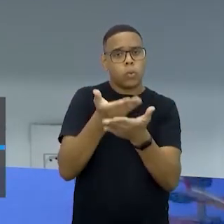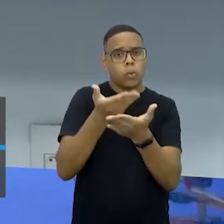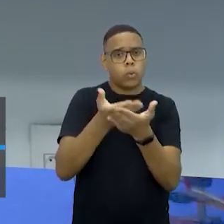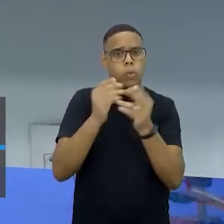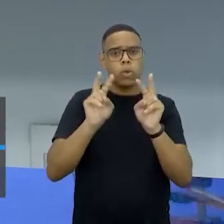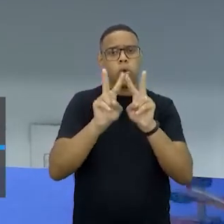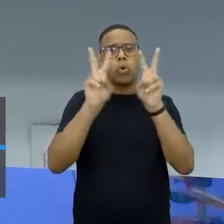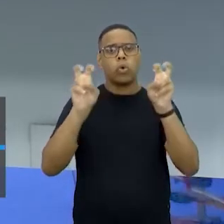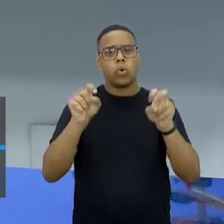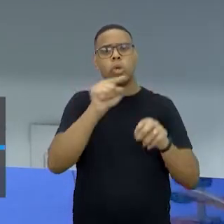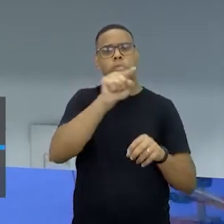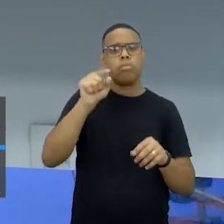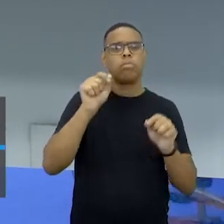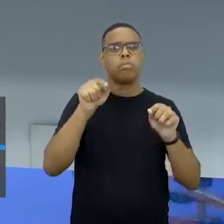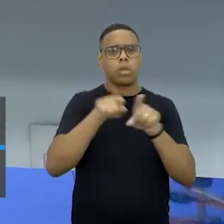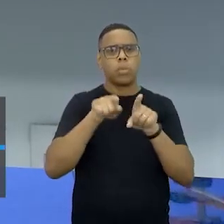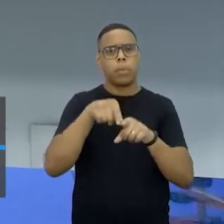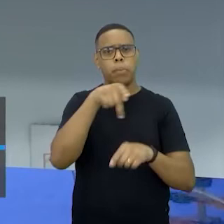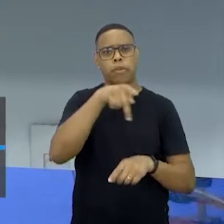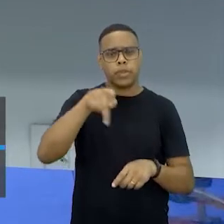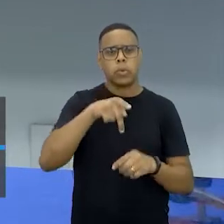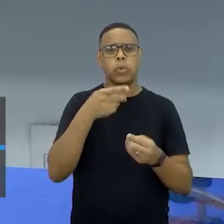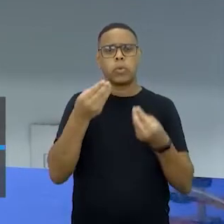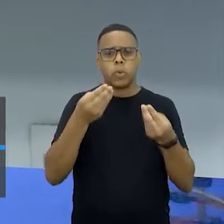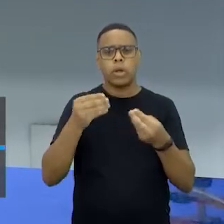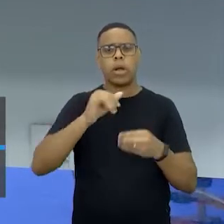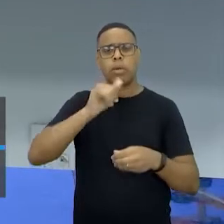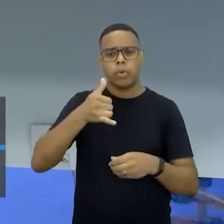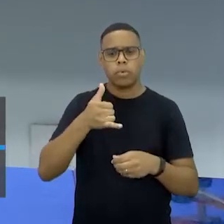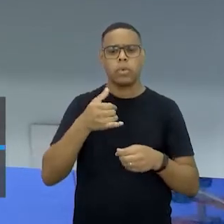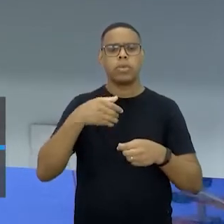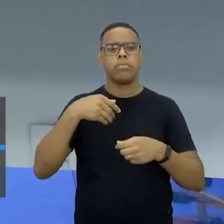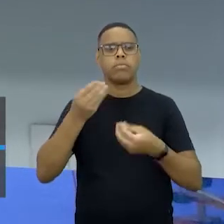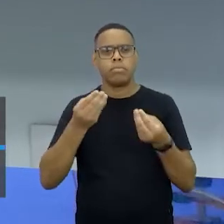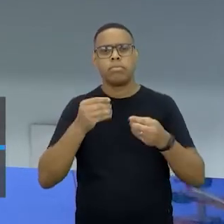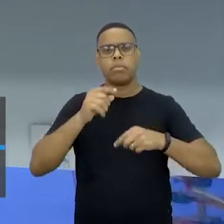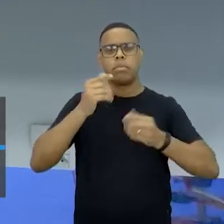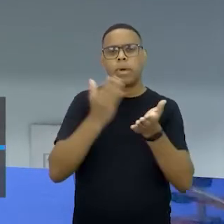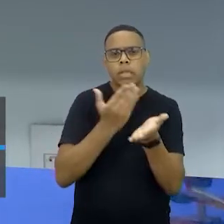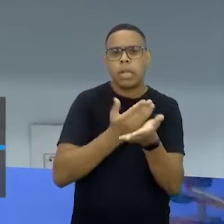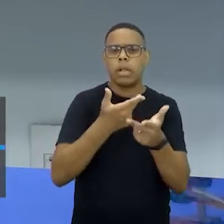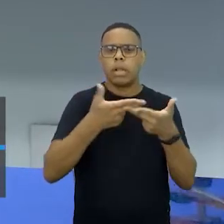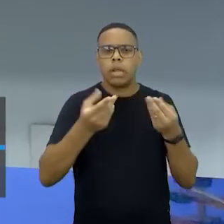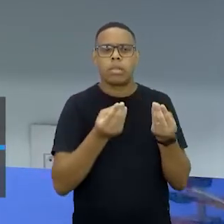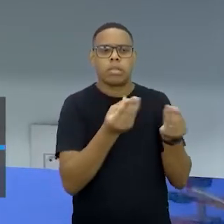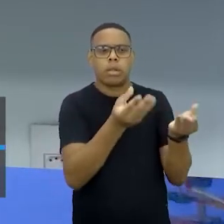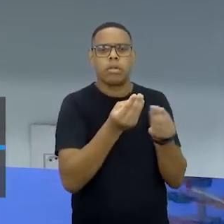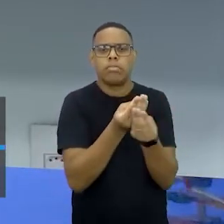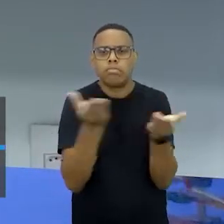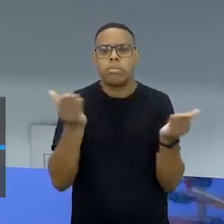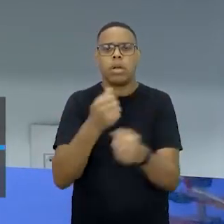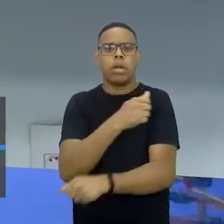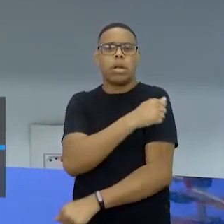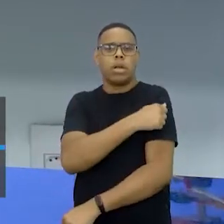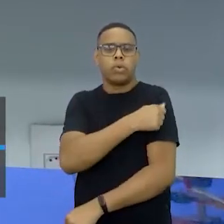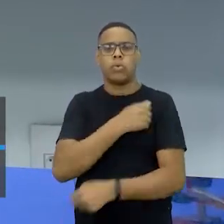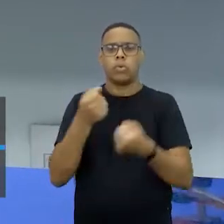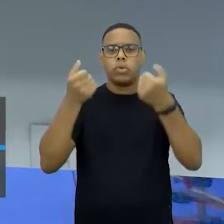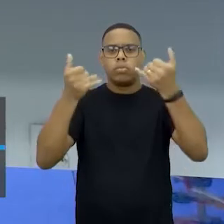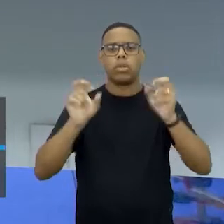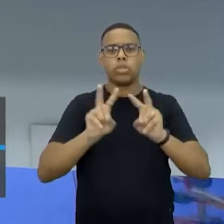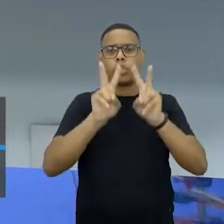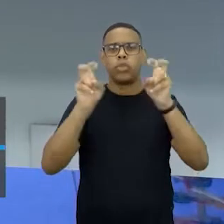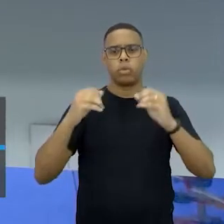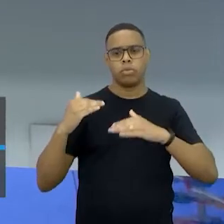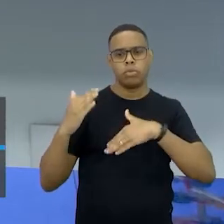determinado tema e de vocês também professores aí passar em alguns materiais aí para os seus alunos para falar a respeito